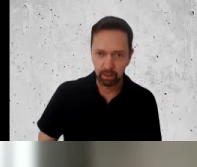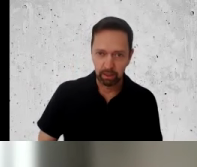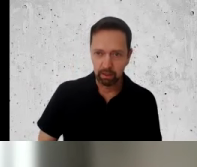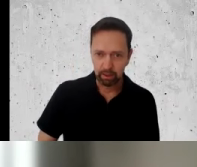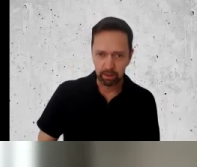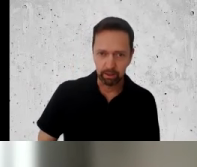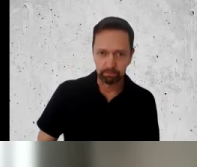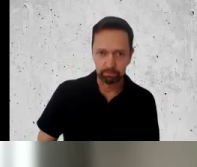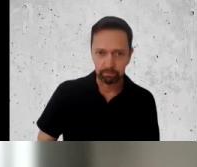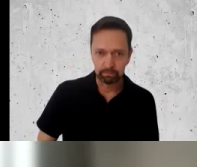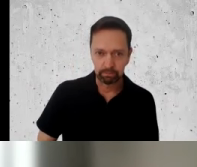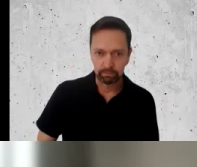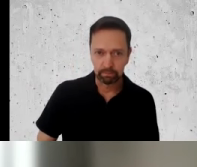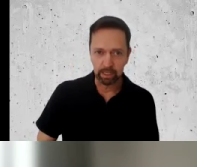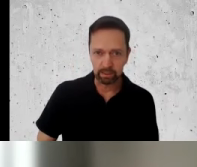Pelada também.